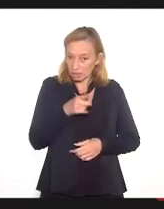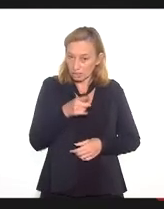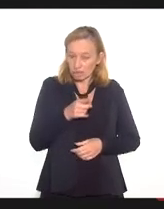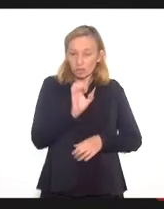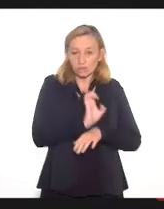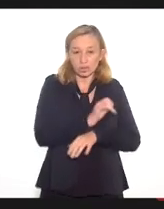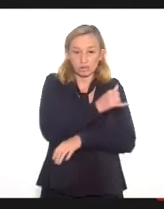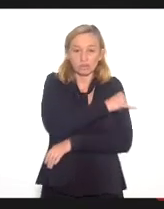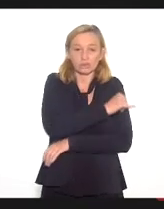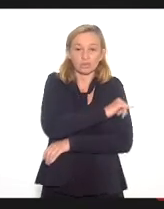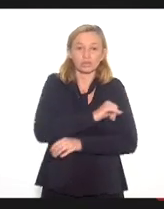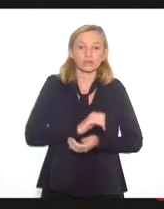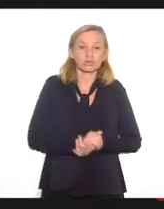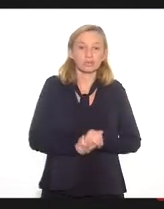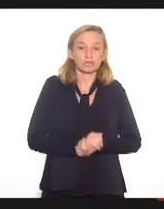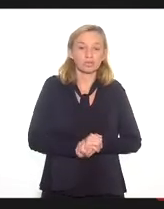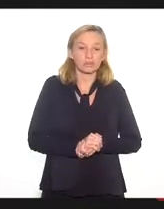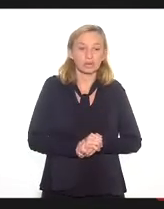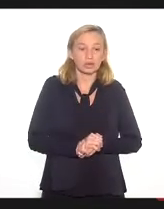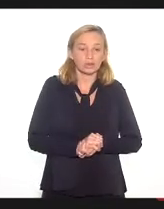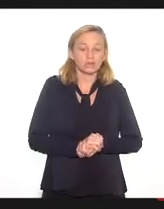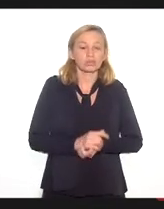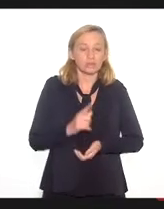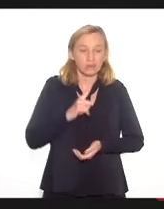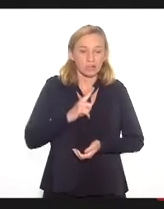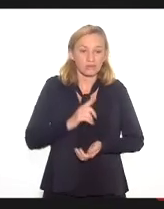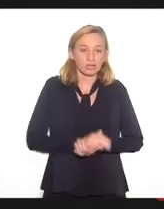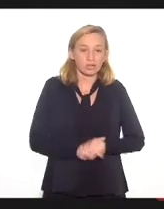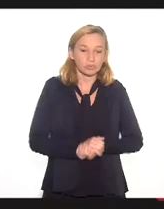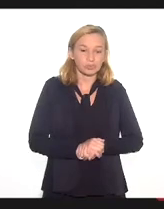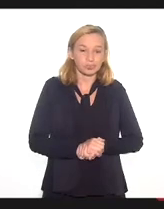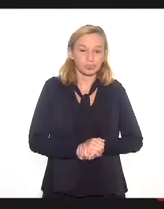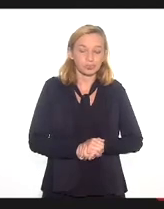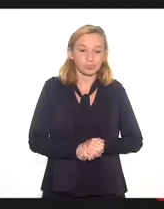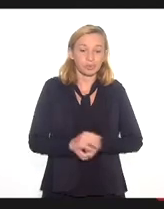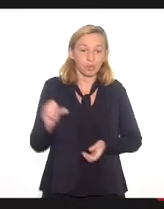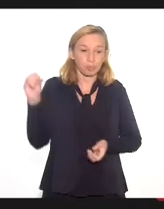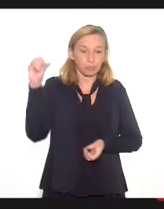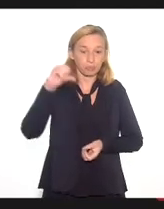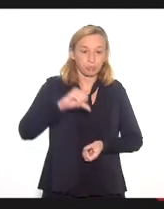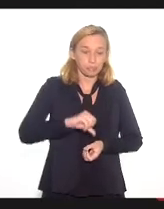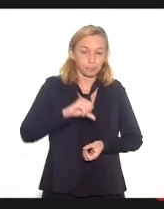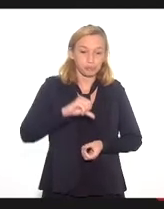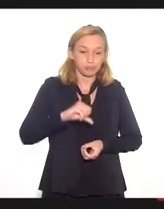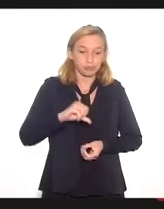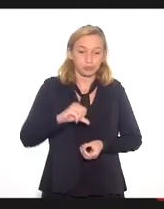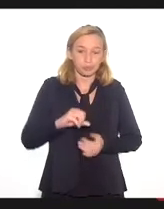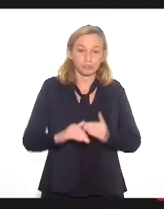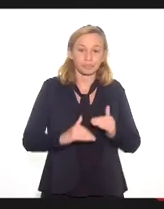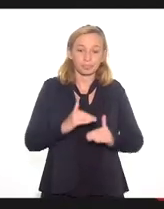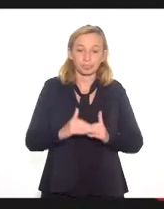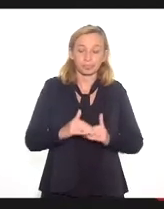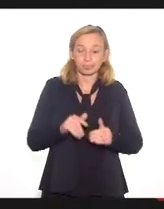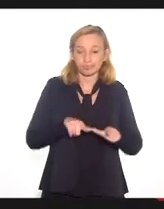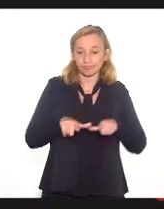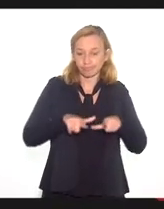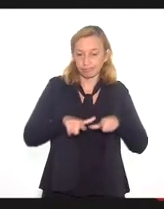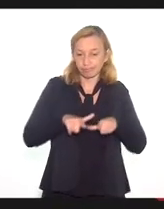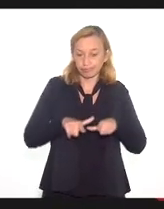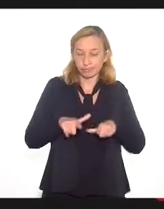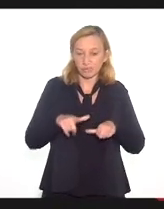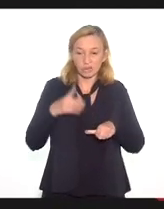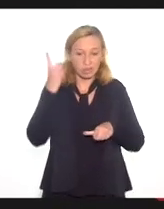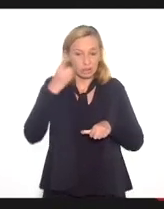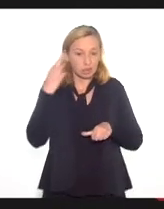o estado do Rio de Janeiro que foi o que teve a pior desempenho em termos de emprego e aí deputada